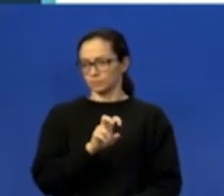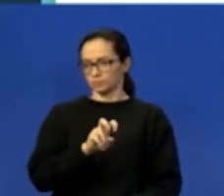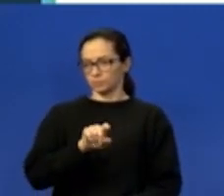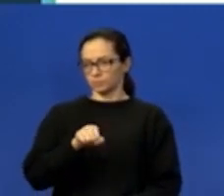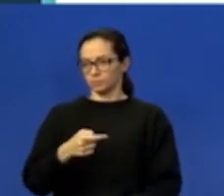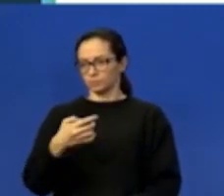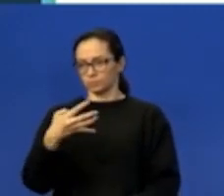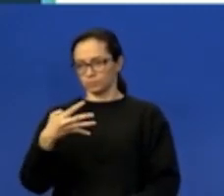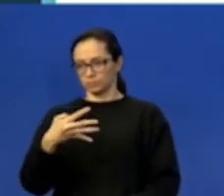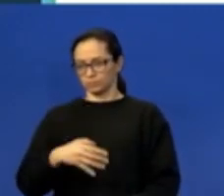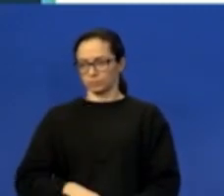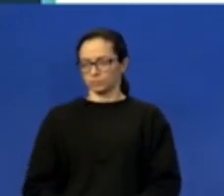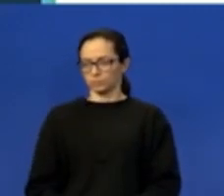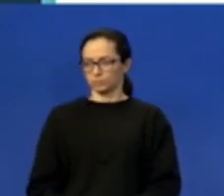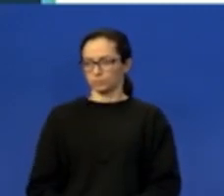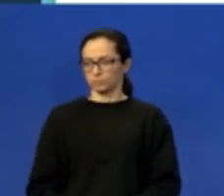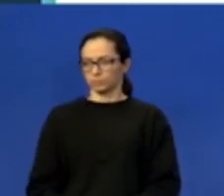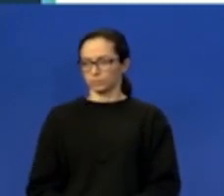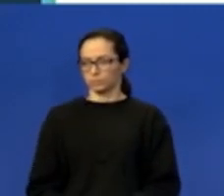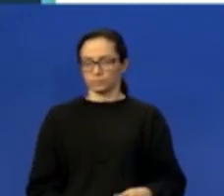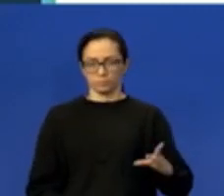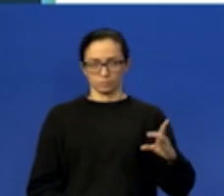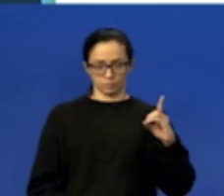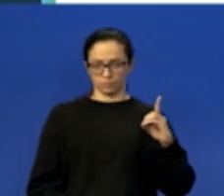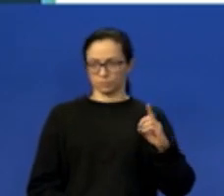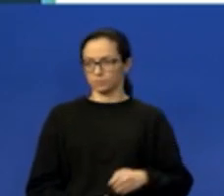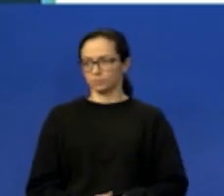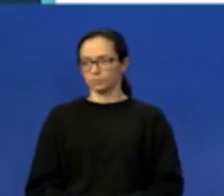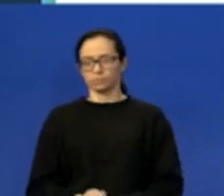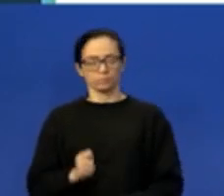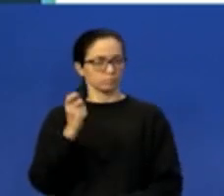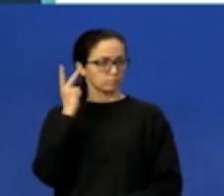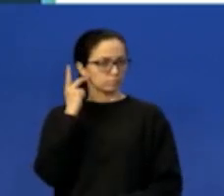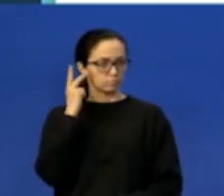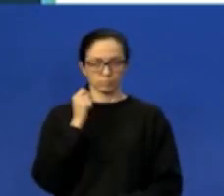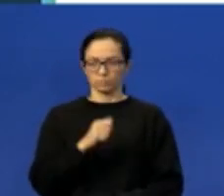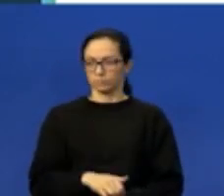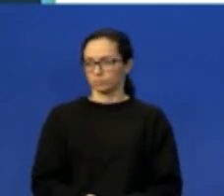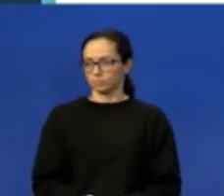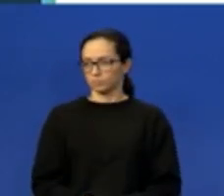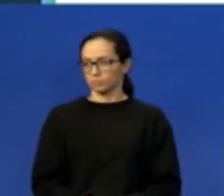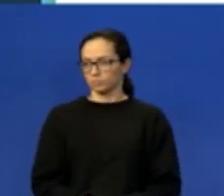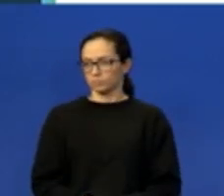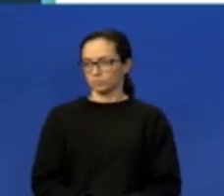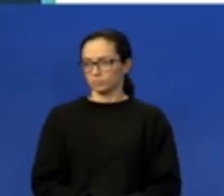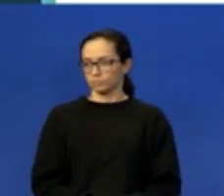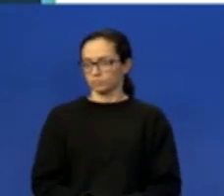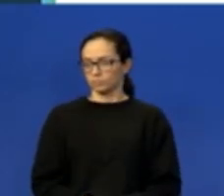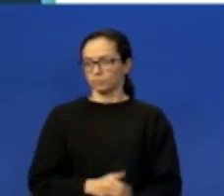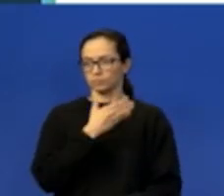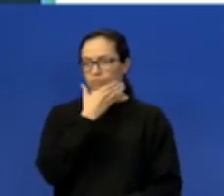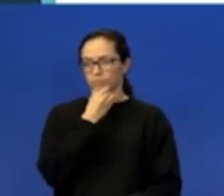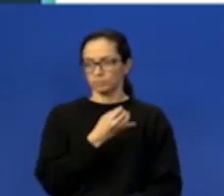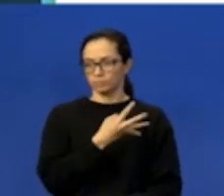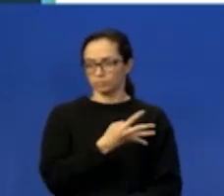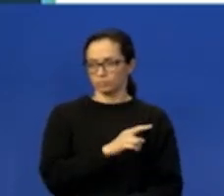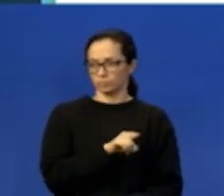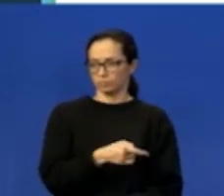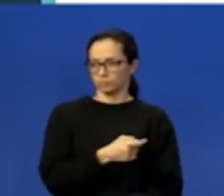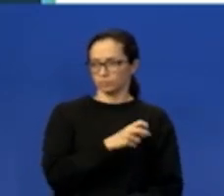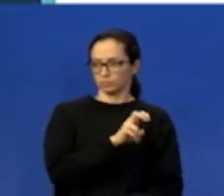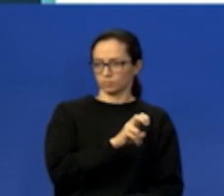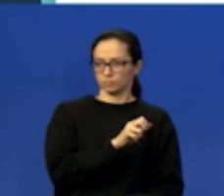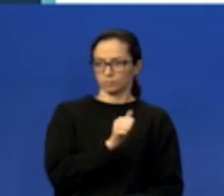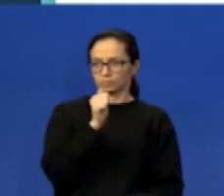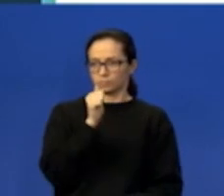4 a 5,4. Os limites normais na letra C, né? Então, portanto, de